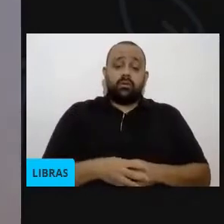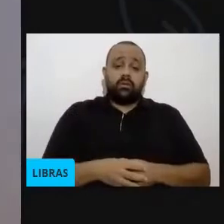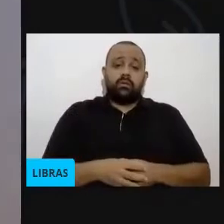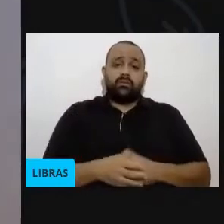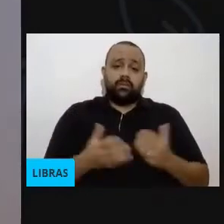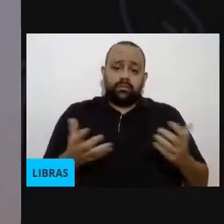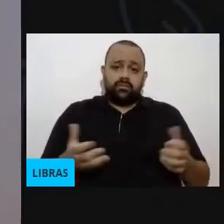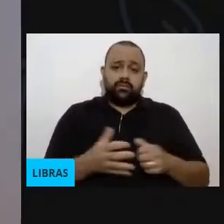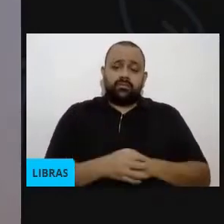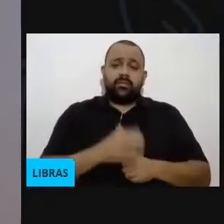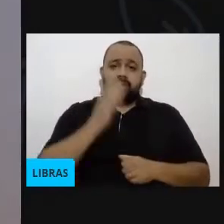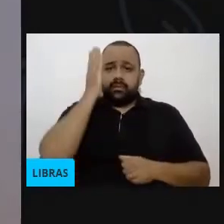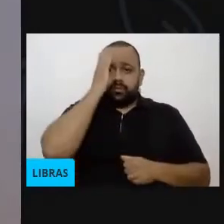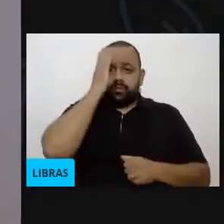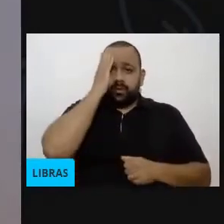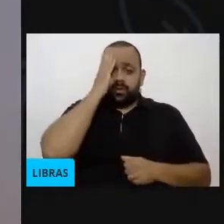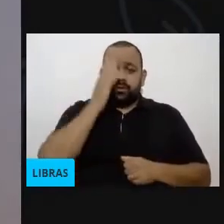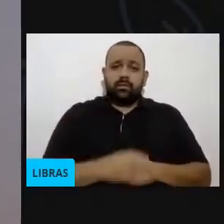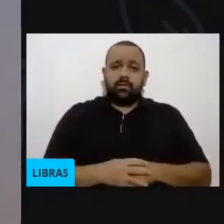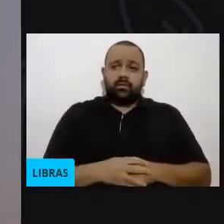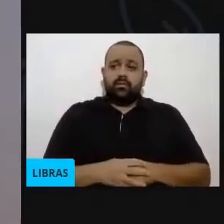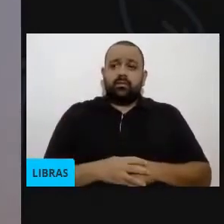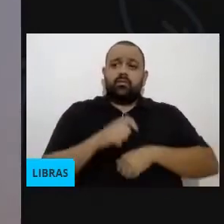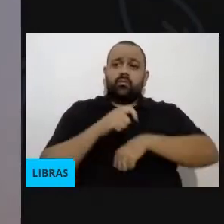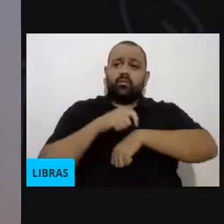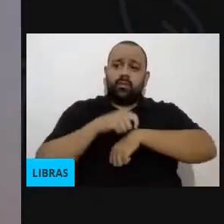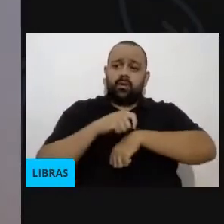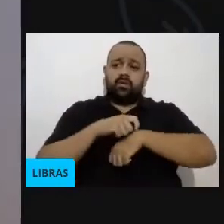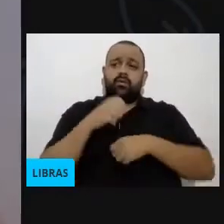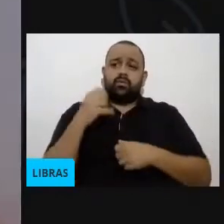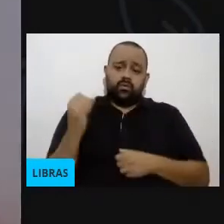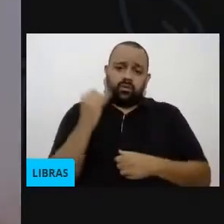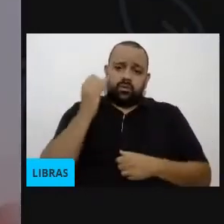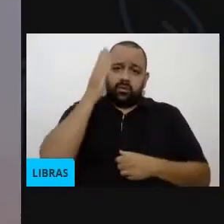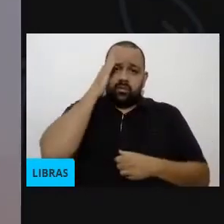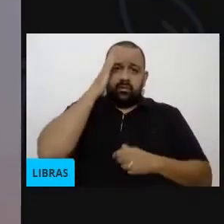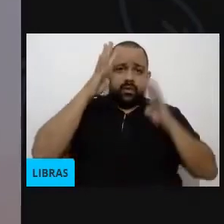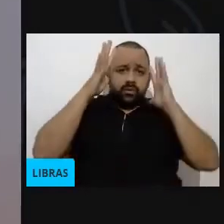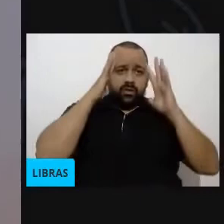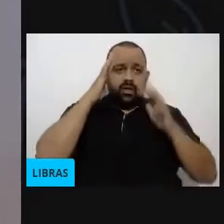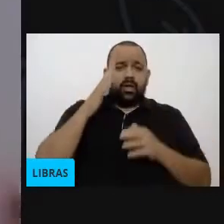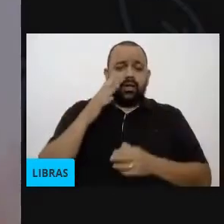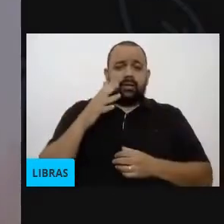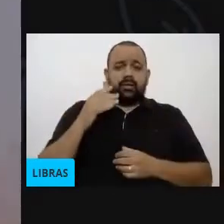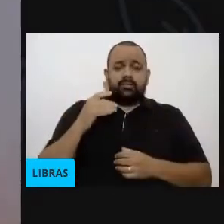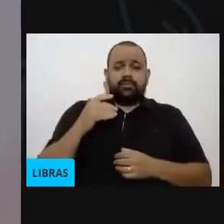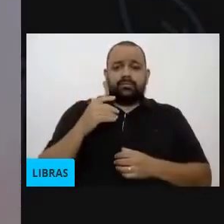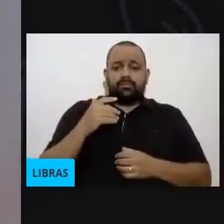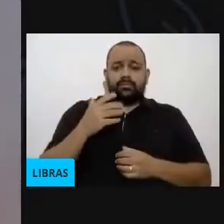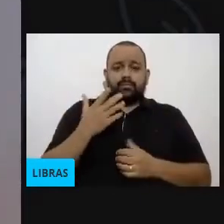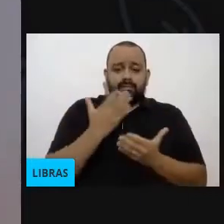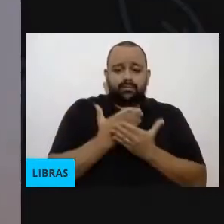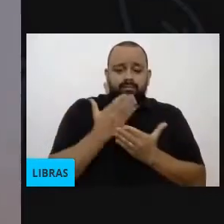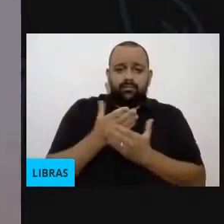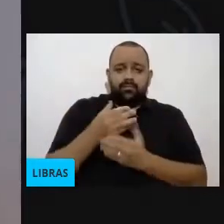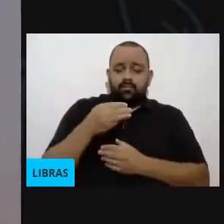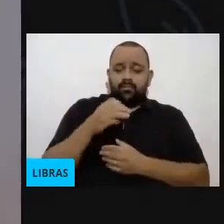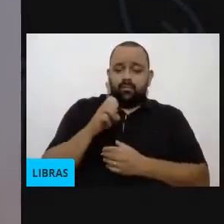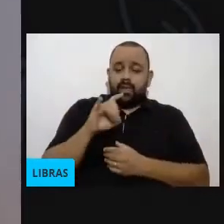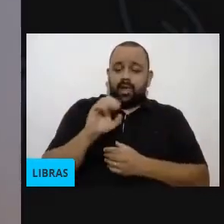uma geração que, no momento fundamental, imaginar o pessoal do ensino médio, ou os autistas que estão no ensino